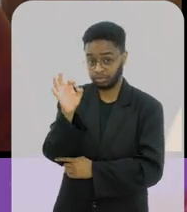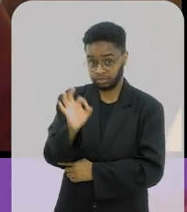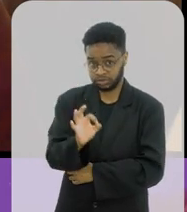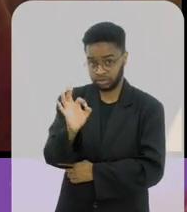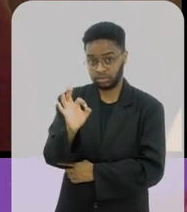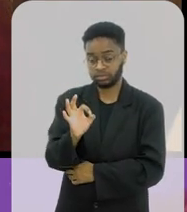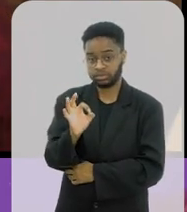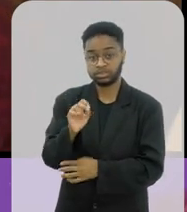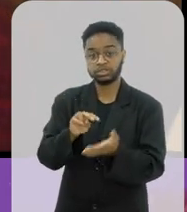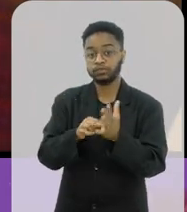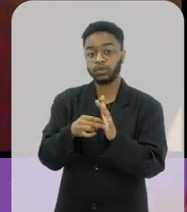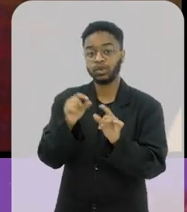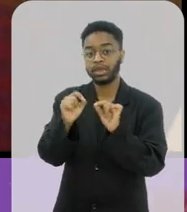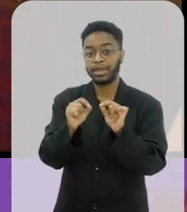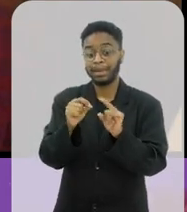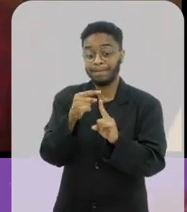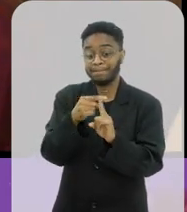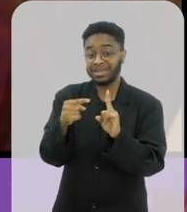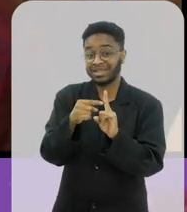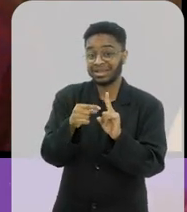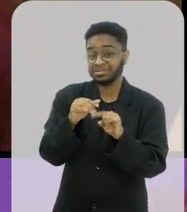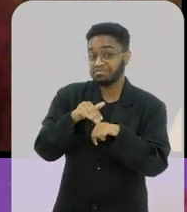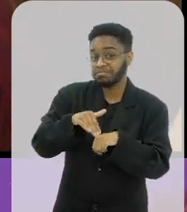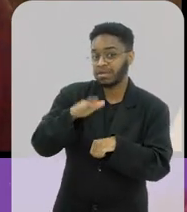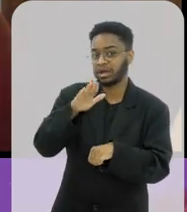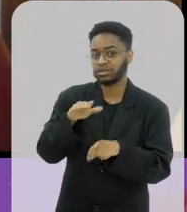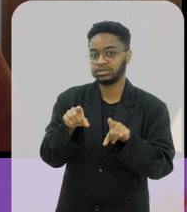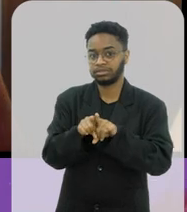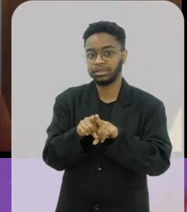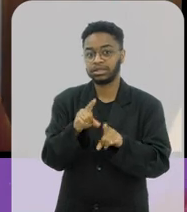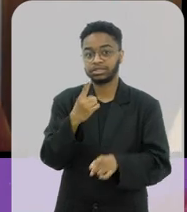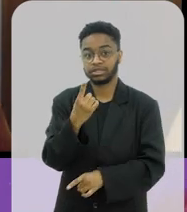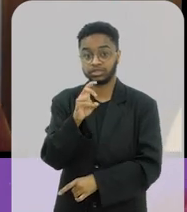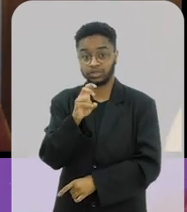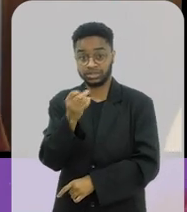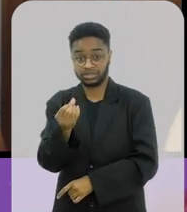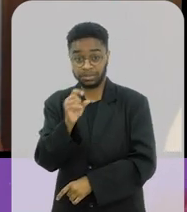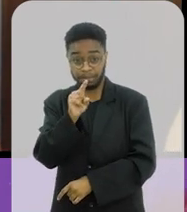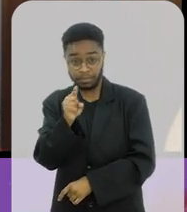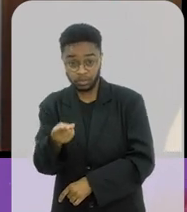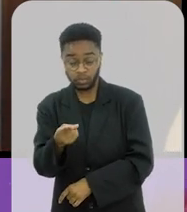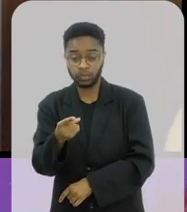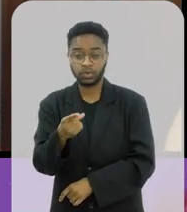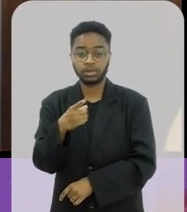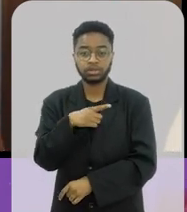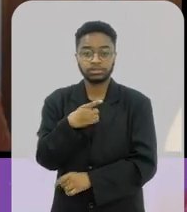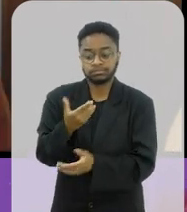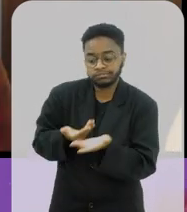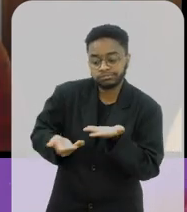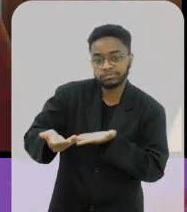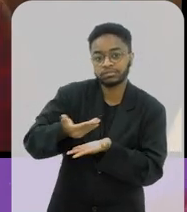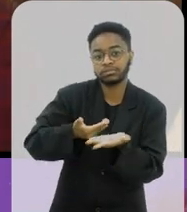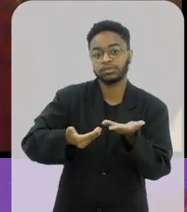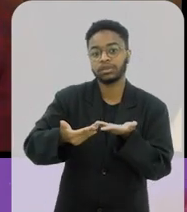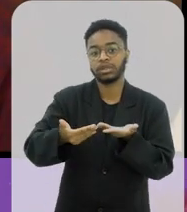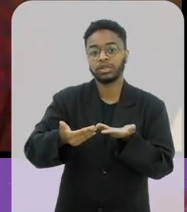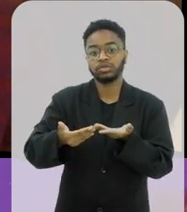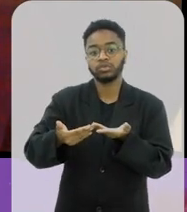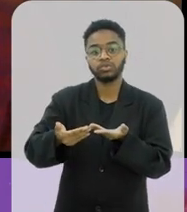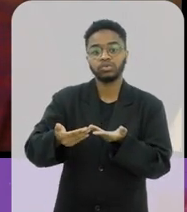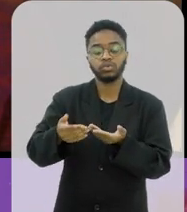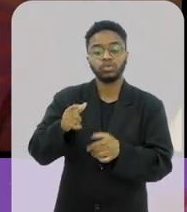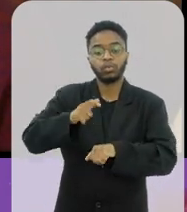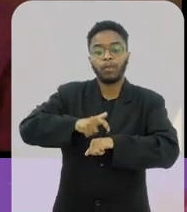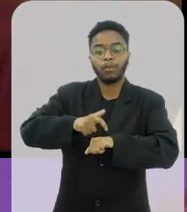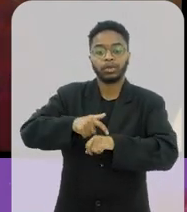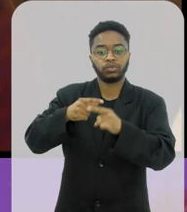55%, ou seja, mais da metade de 156 mil, estão envolvidas em operações no dia